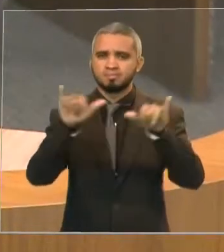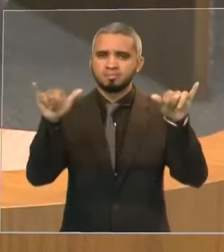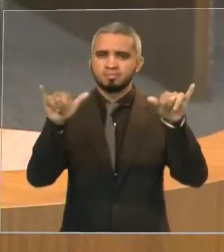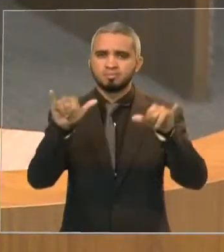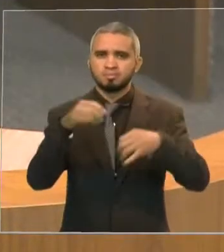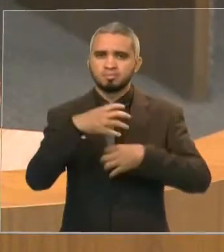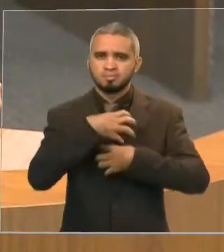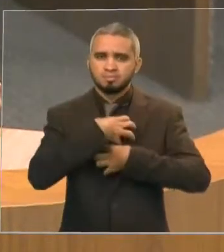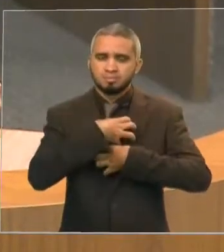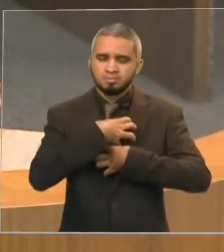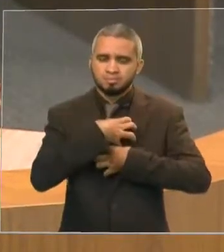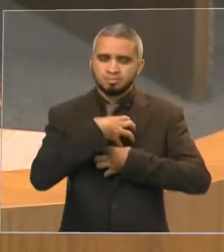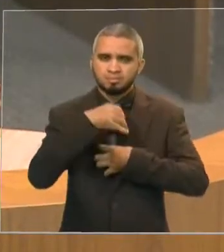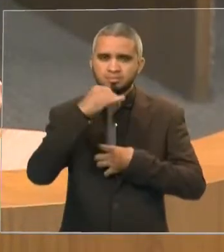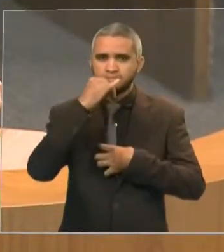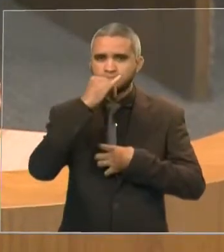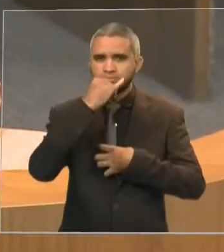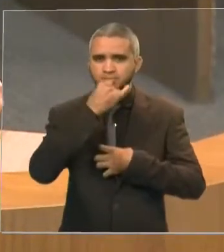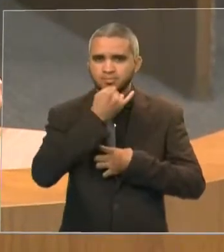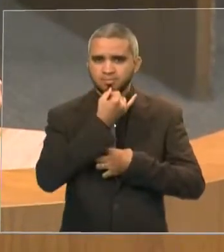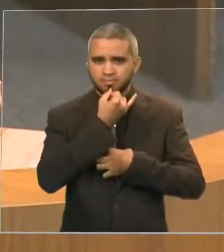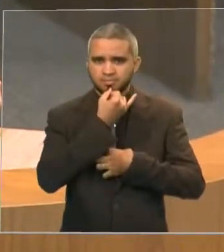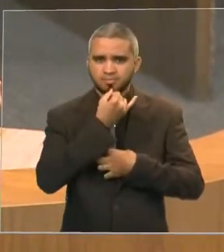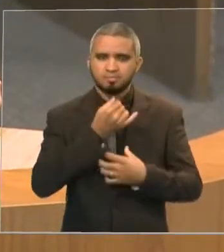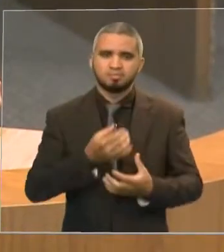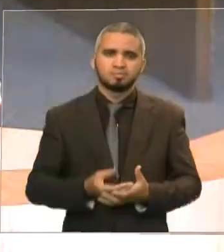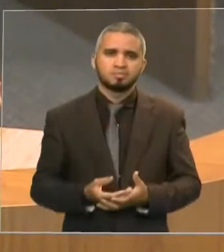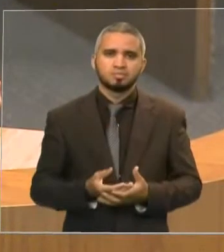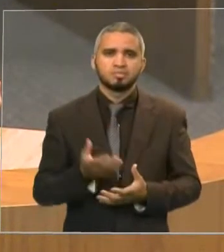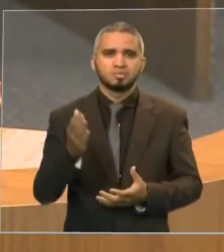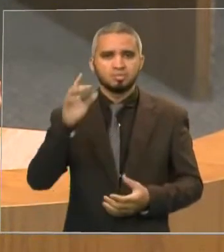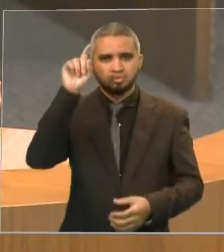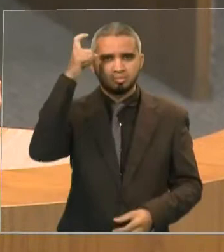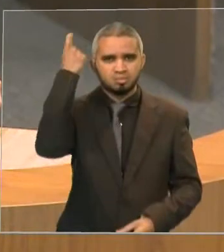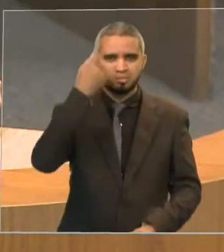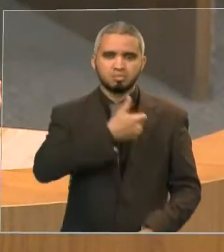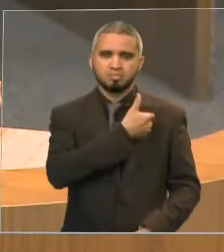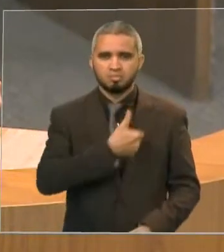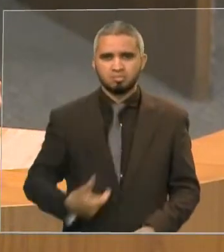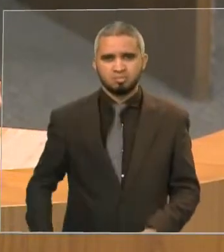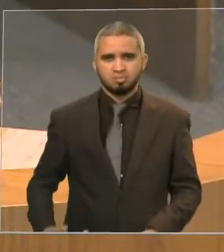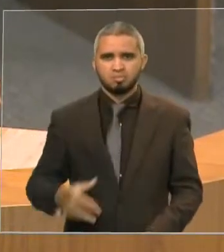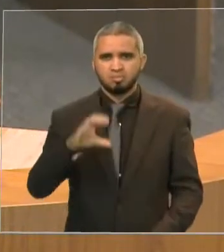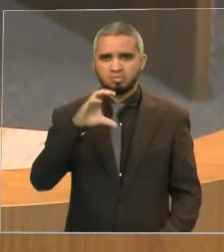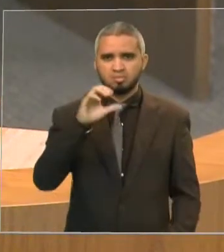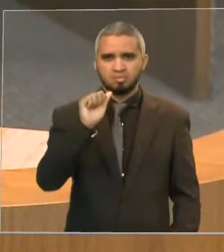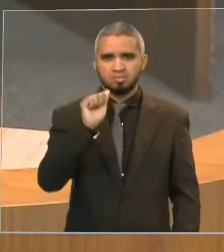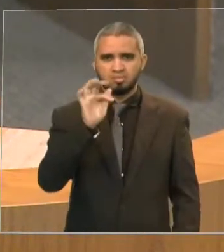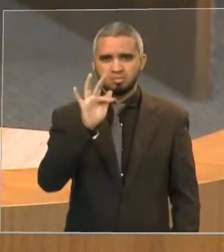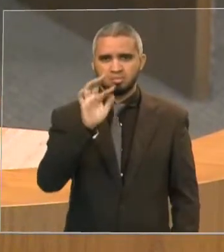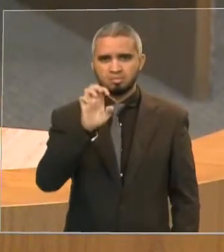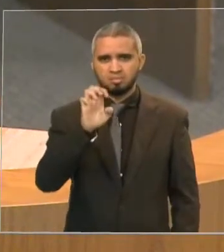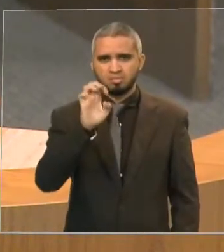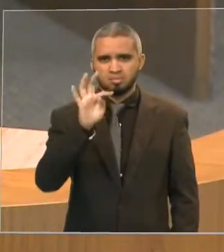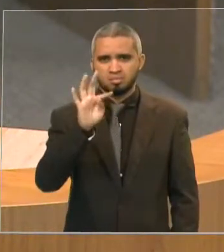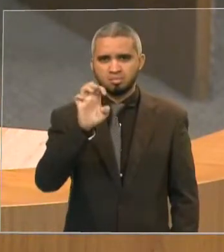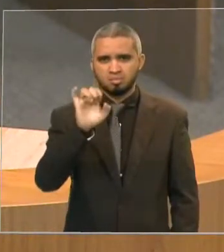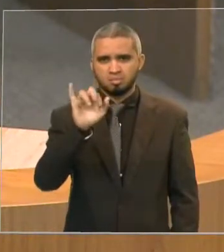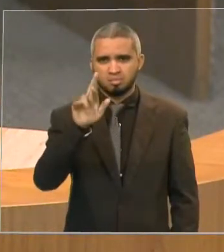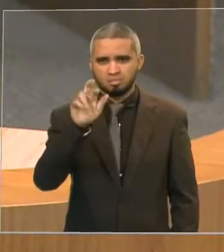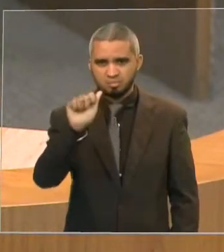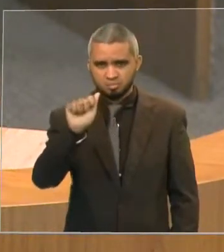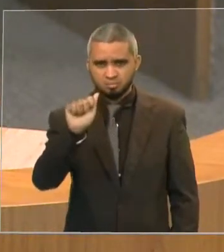a passagem do nosso ex-governador Cafeteira, mas falando